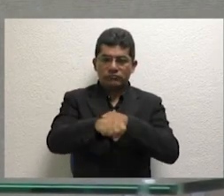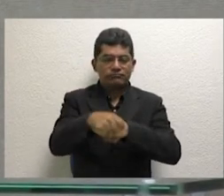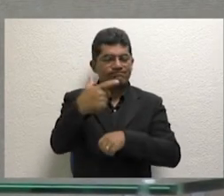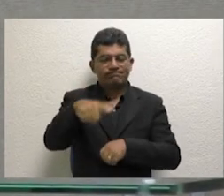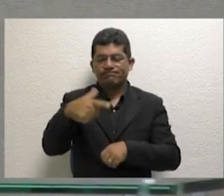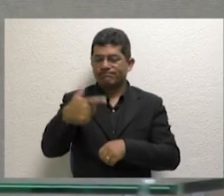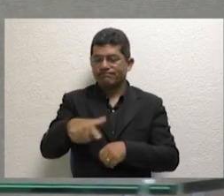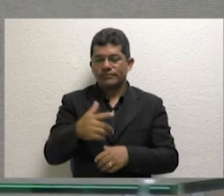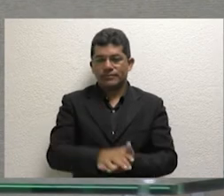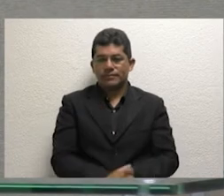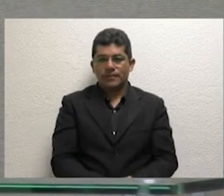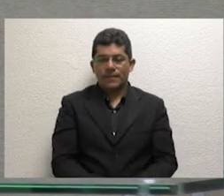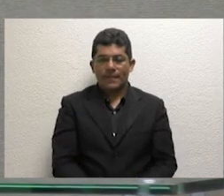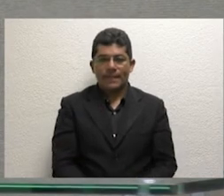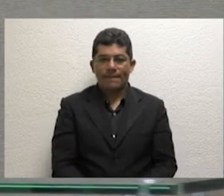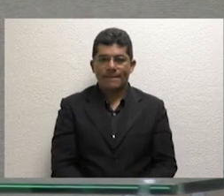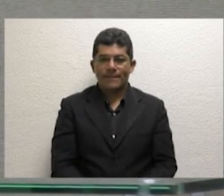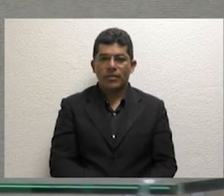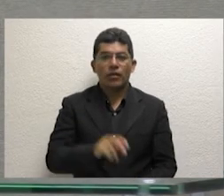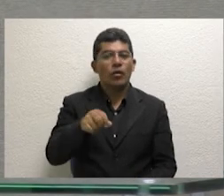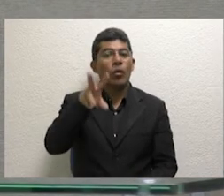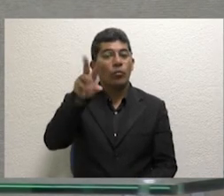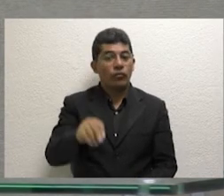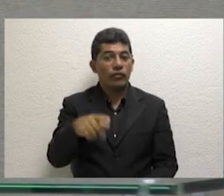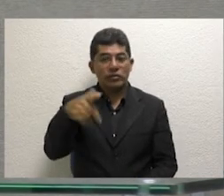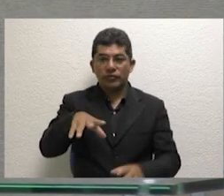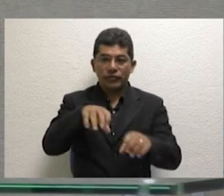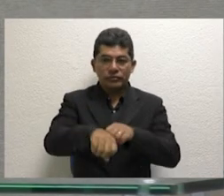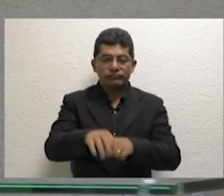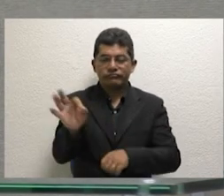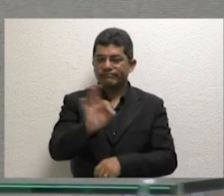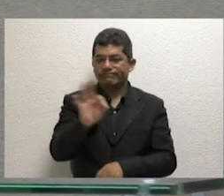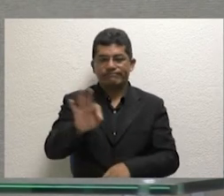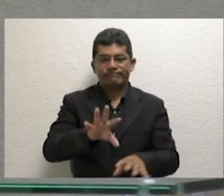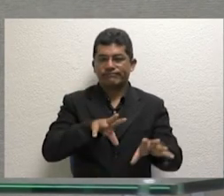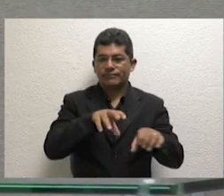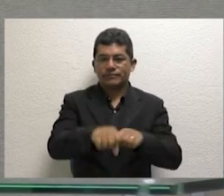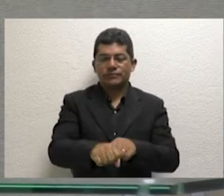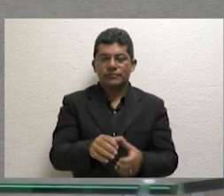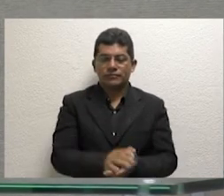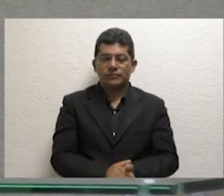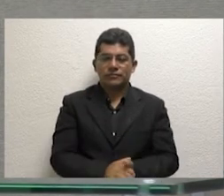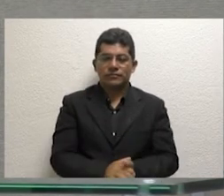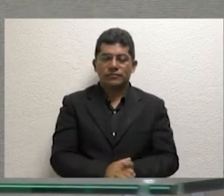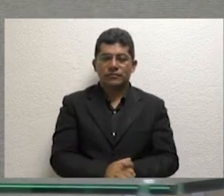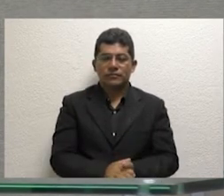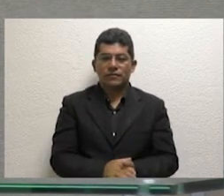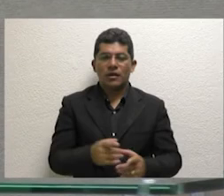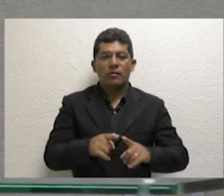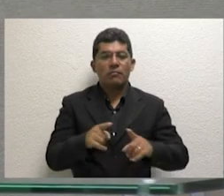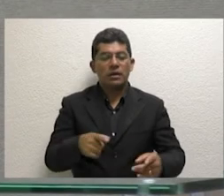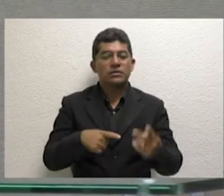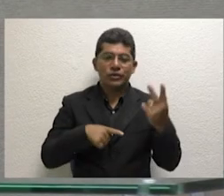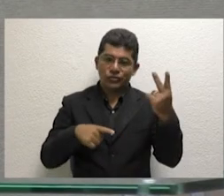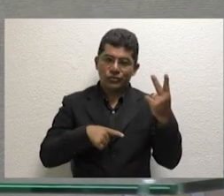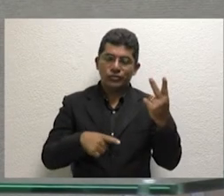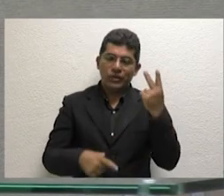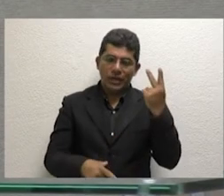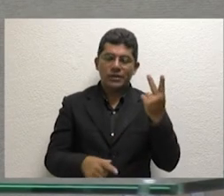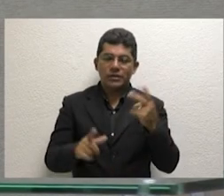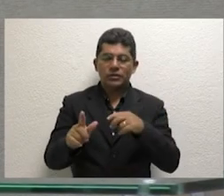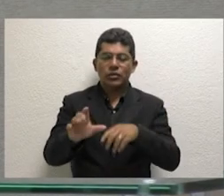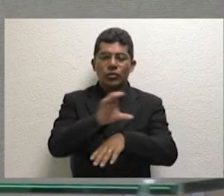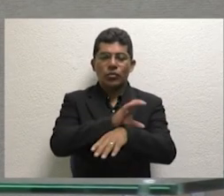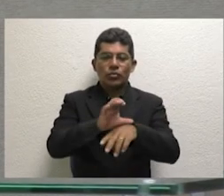não forma eu digo a UFAM não forma não forma mas as duas tem curso de gestão pública